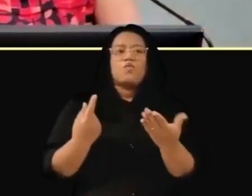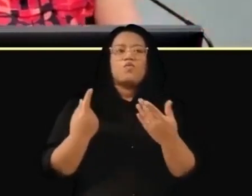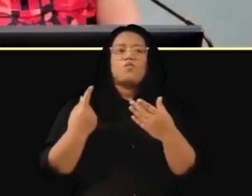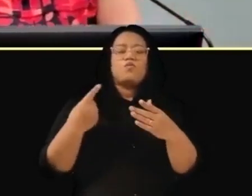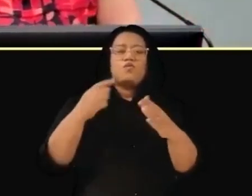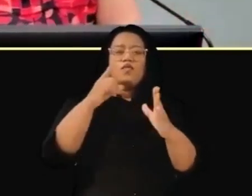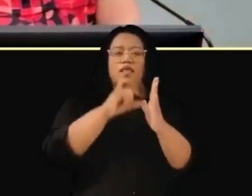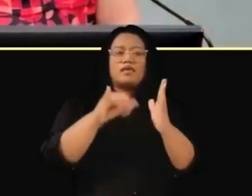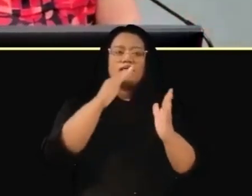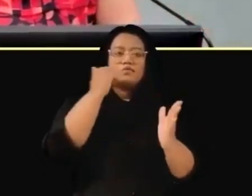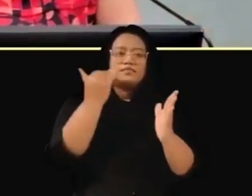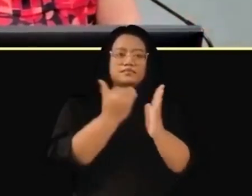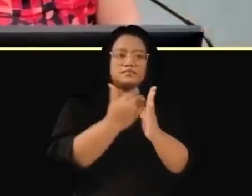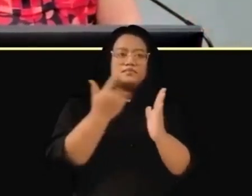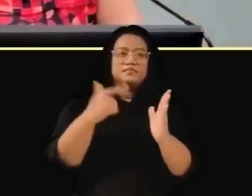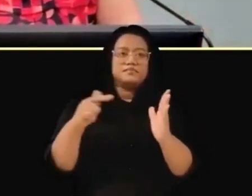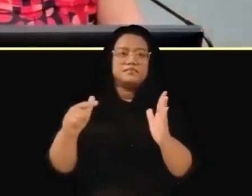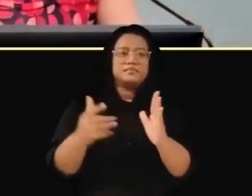lei, enfim.